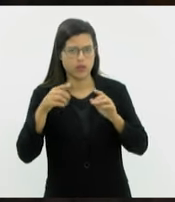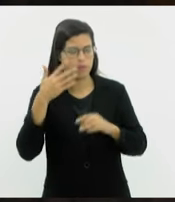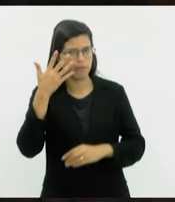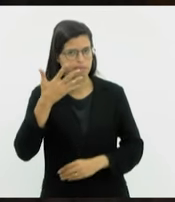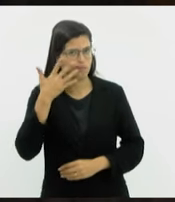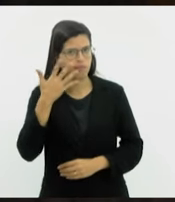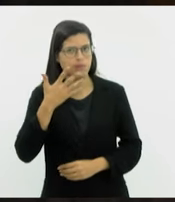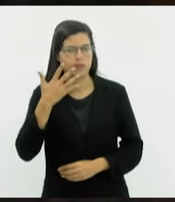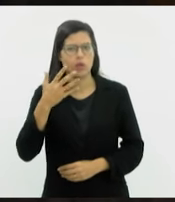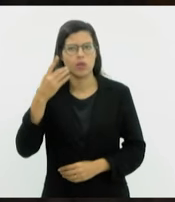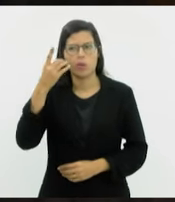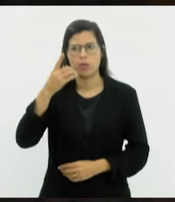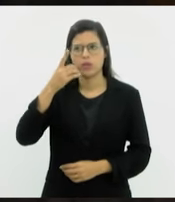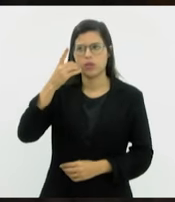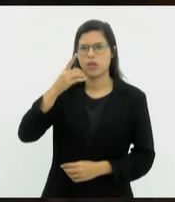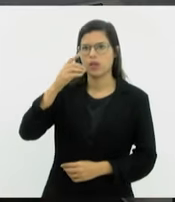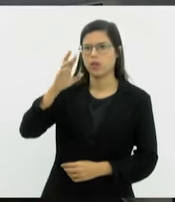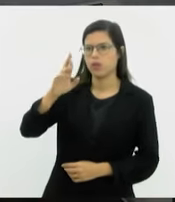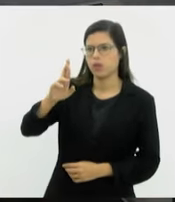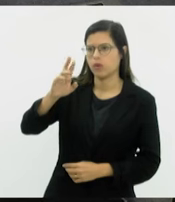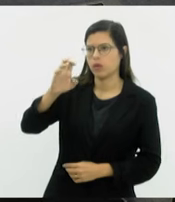nobre deputado Renan Jordi.